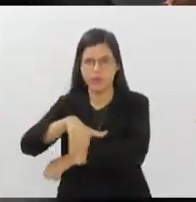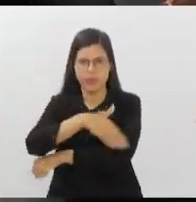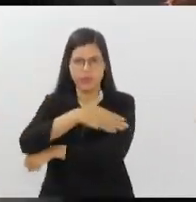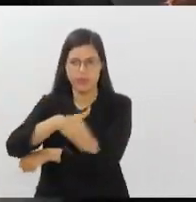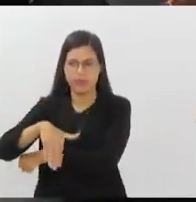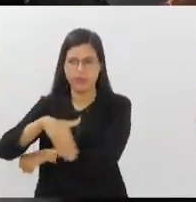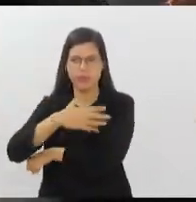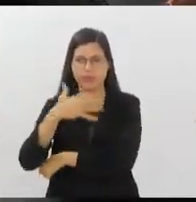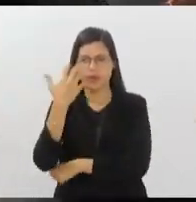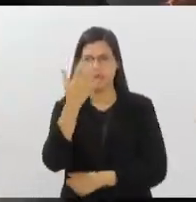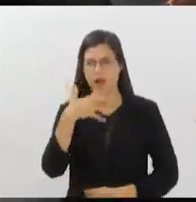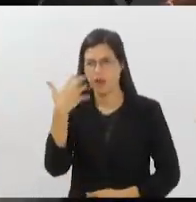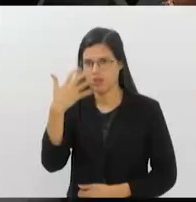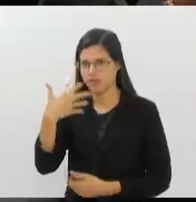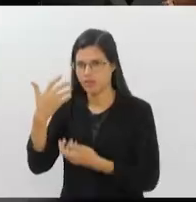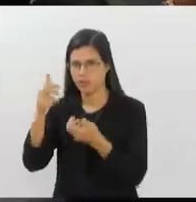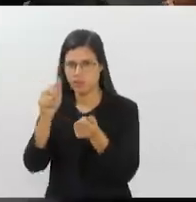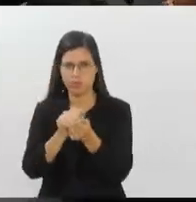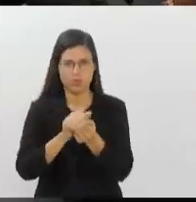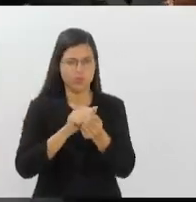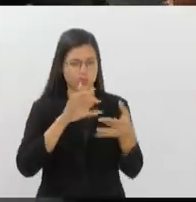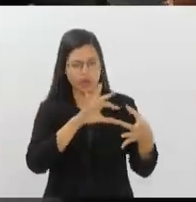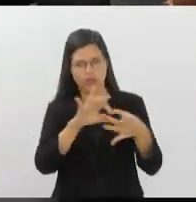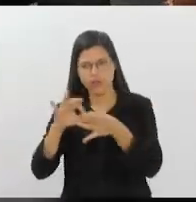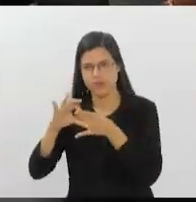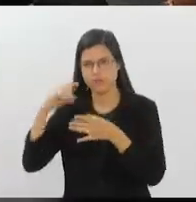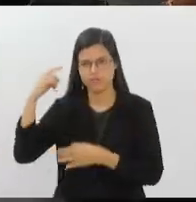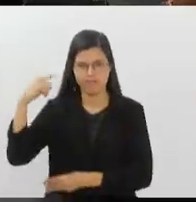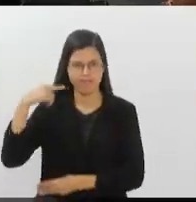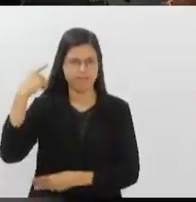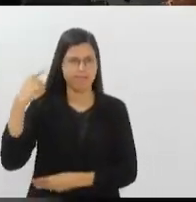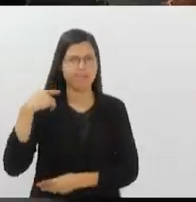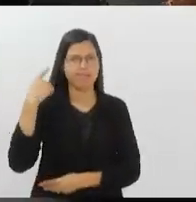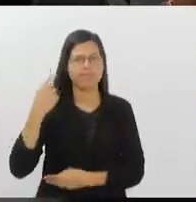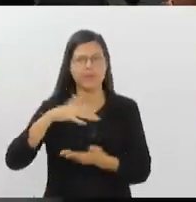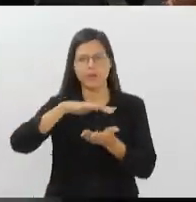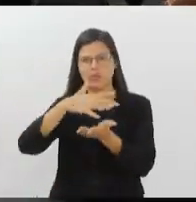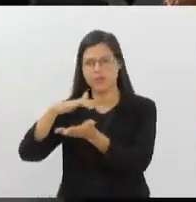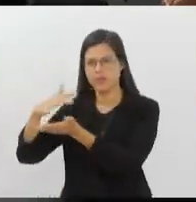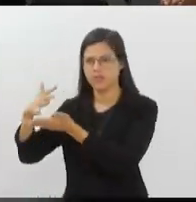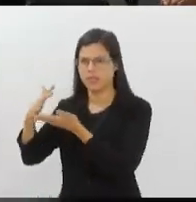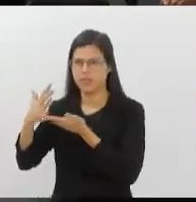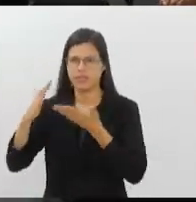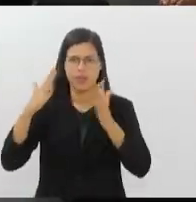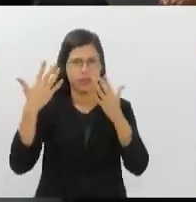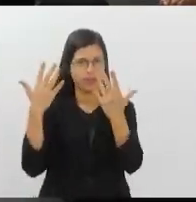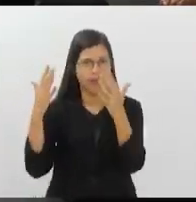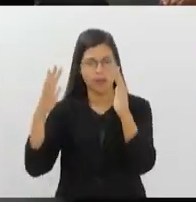ruas, cantando junto com loucura, o samba celebrando a paz.